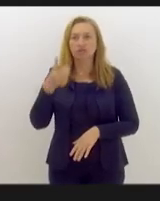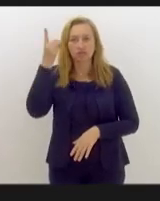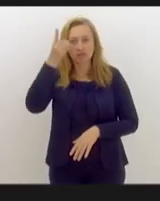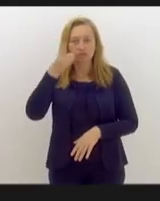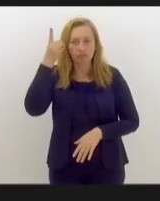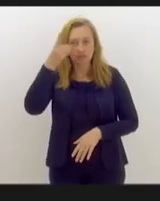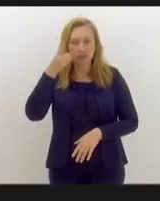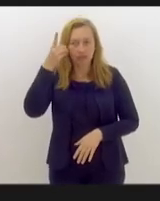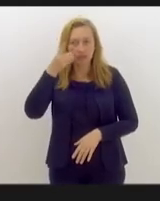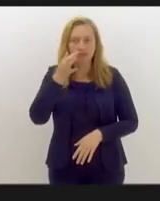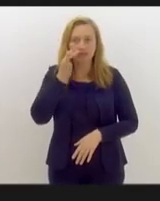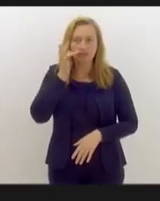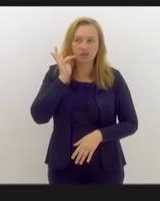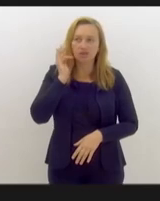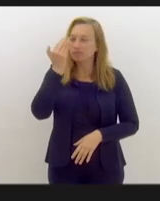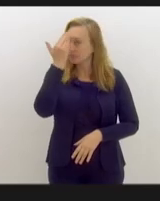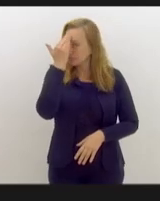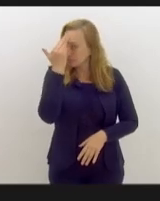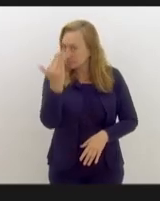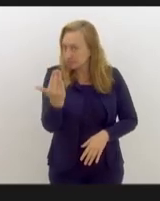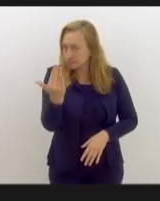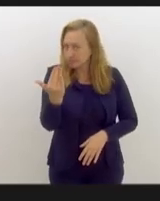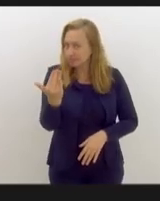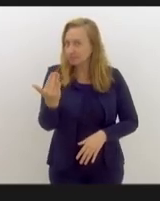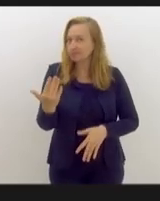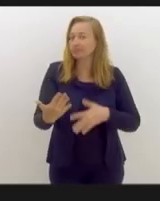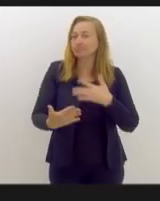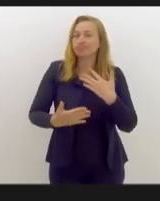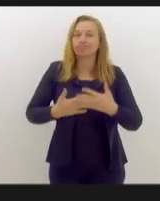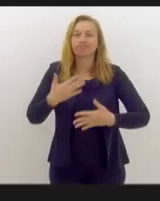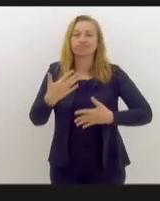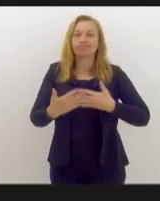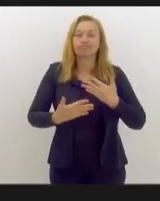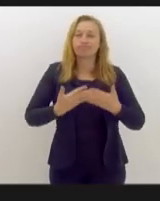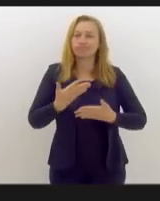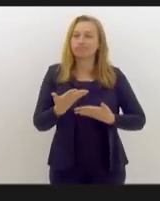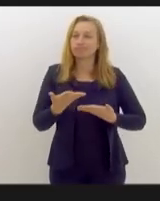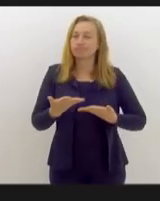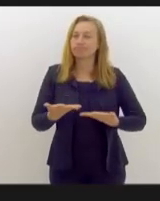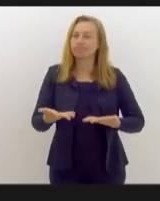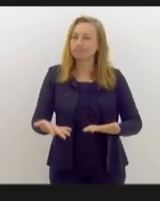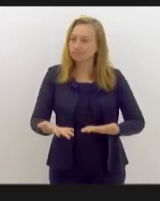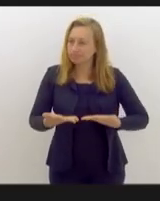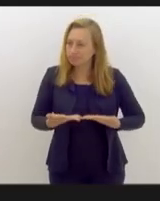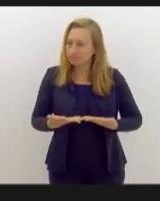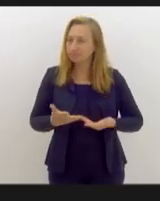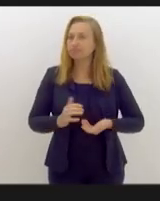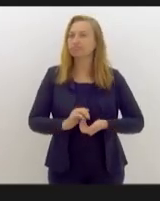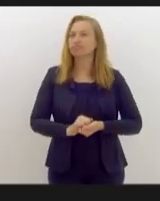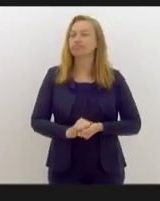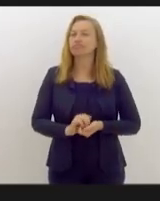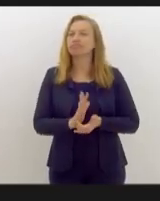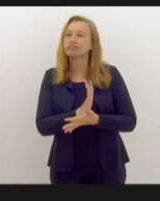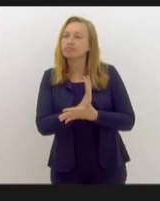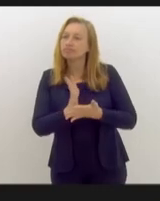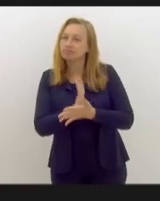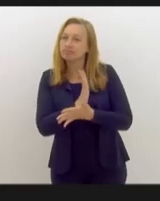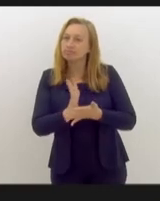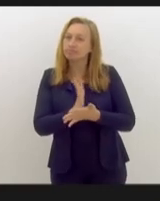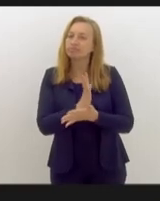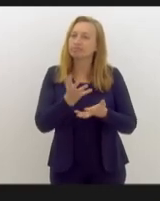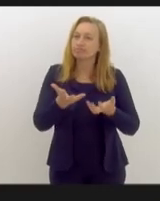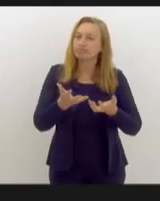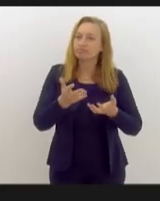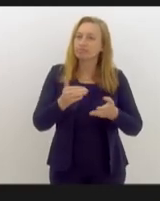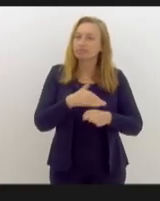Flávio Serafini. Agradeço a imensa gentileza. Muitas vezes queremos estar em